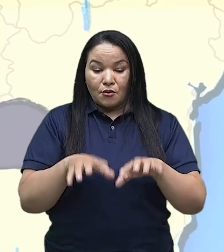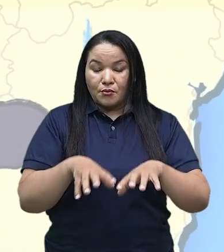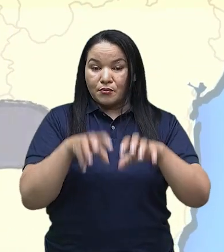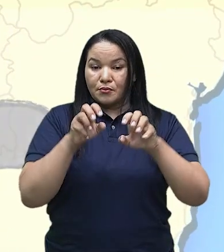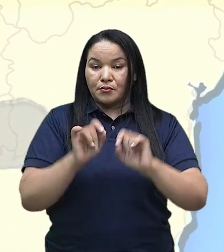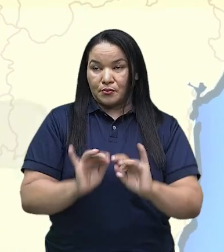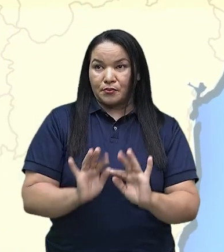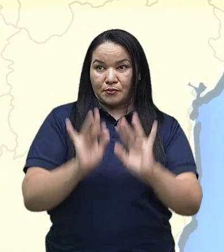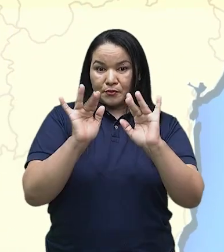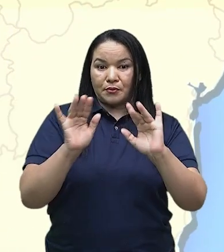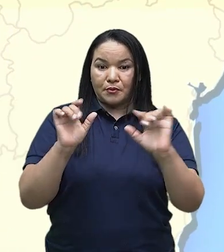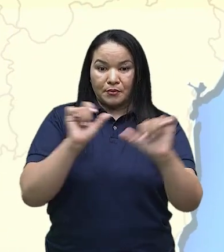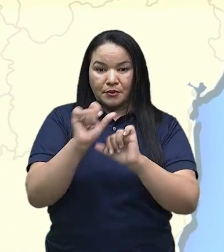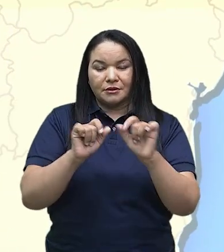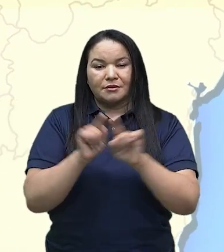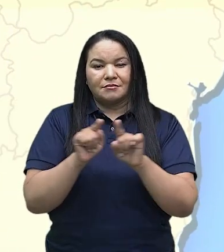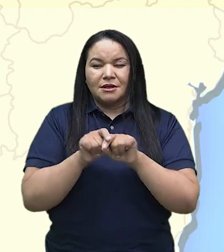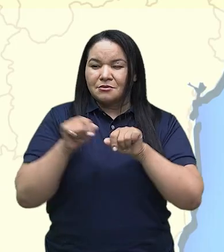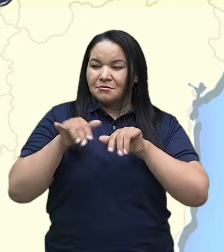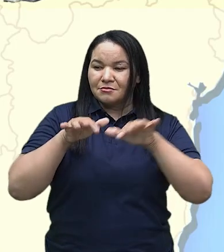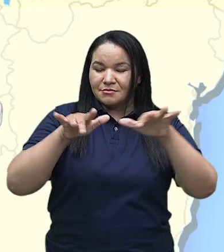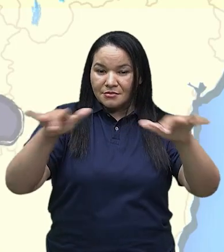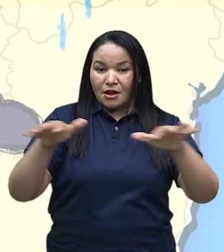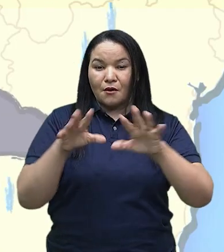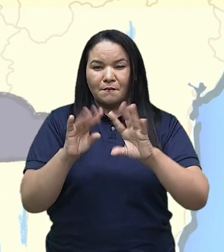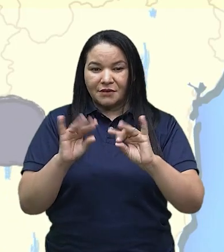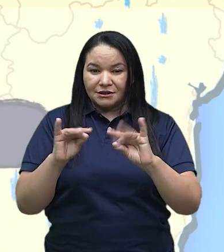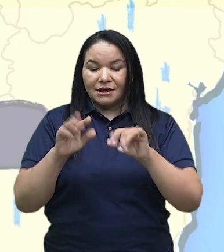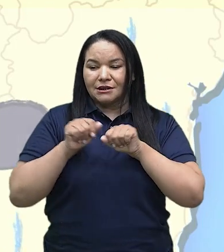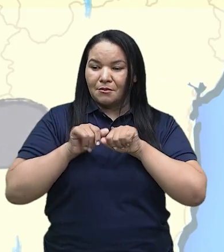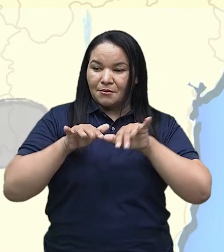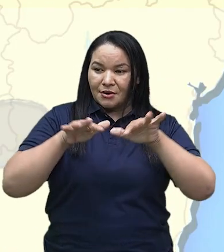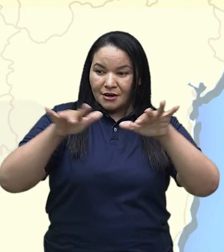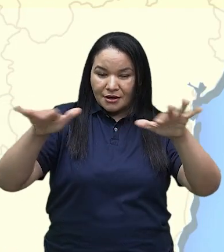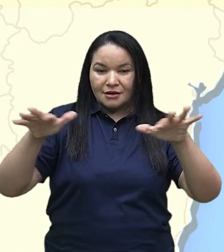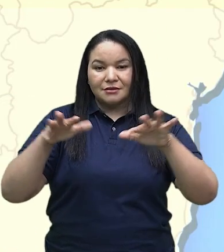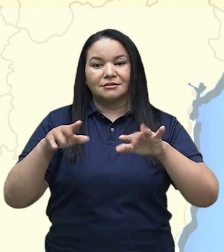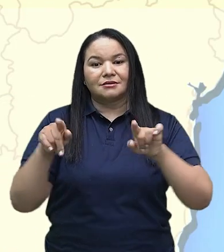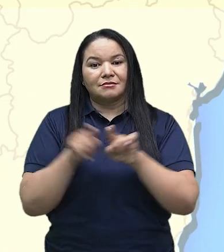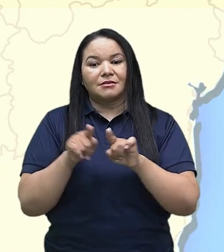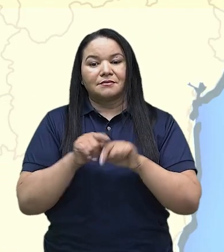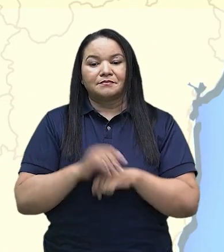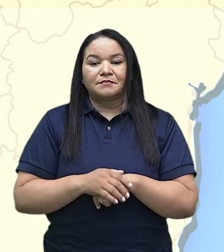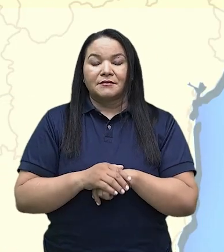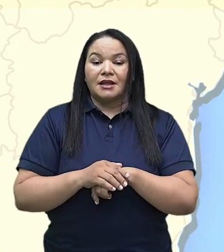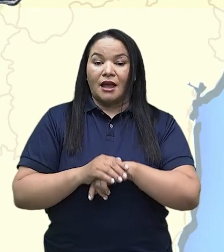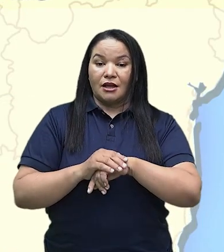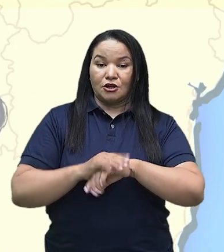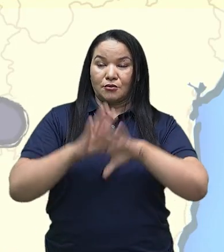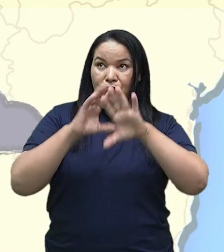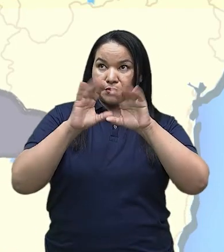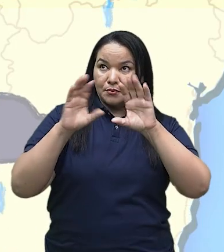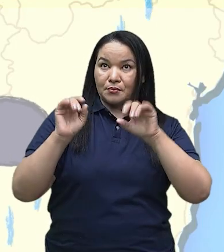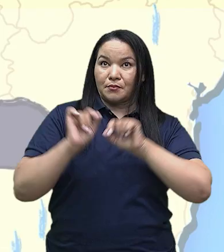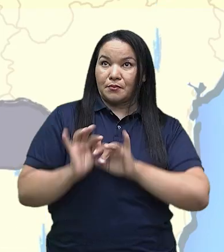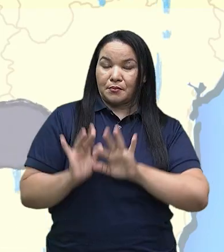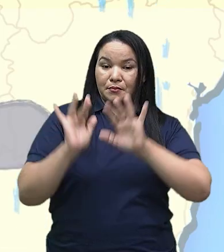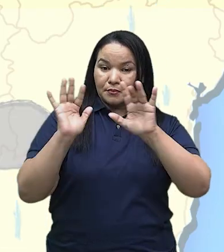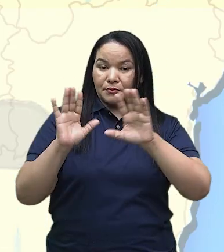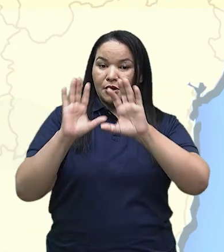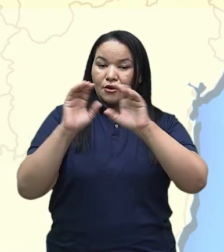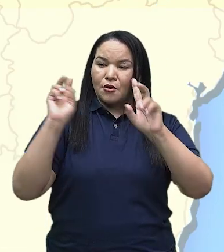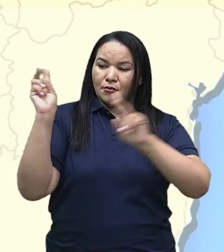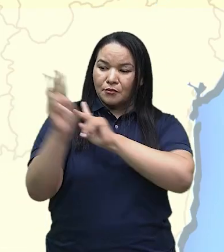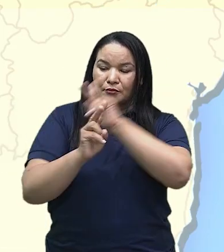libera grandes quantidades de umidade na atmosfera. Essa umidade é, então, levada pelos ventos em altitudes